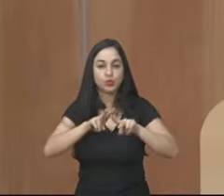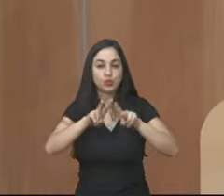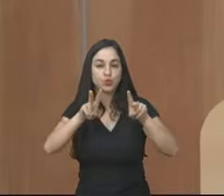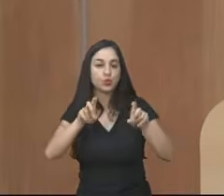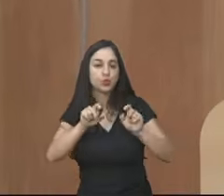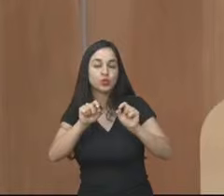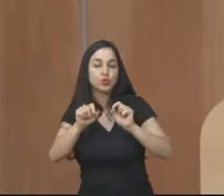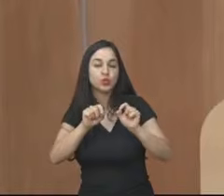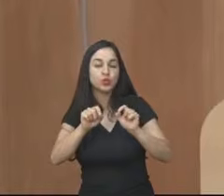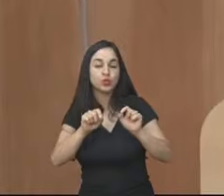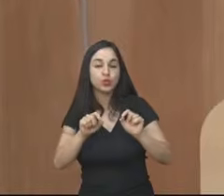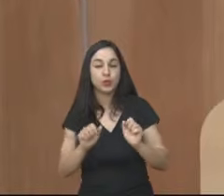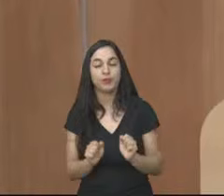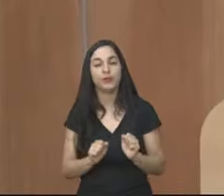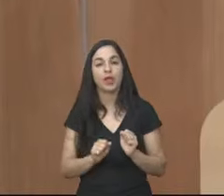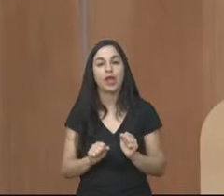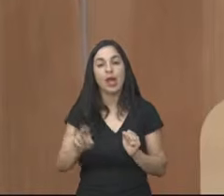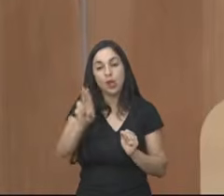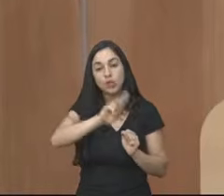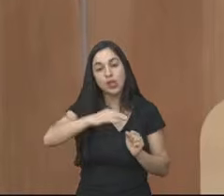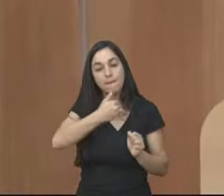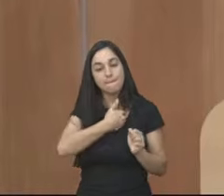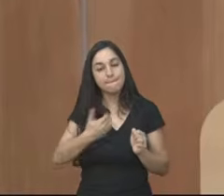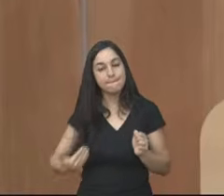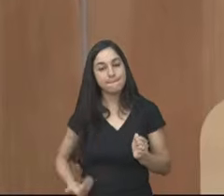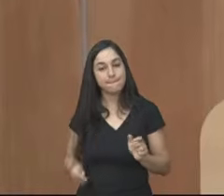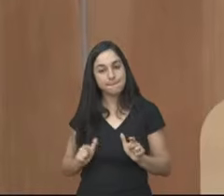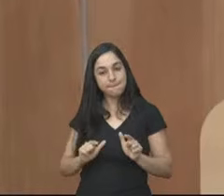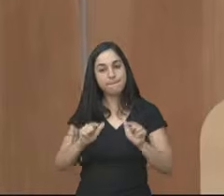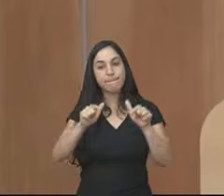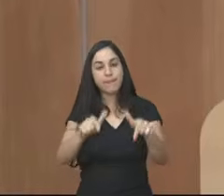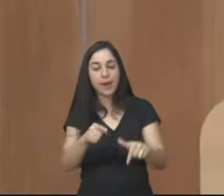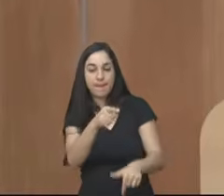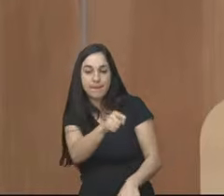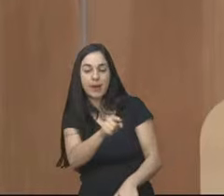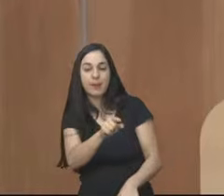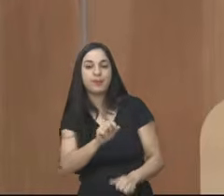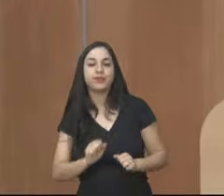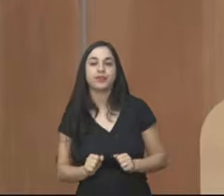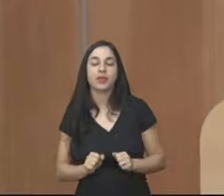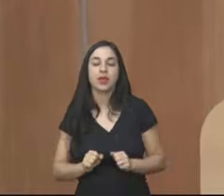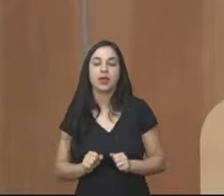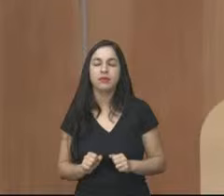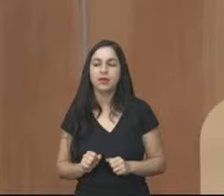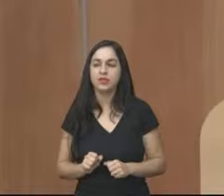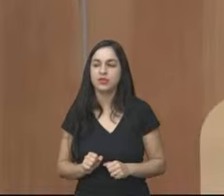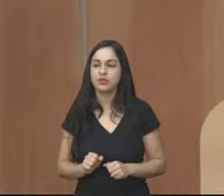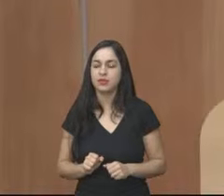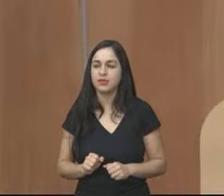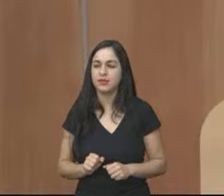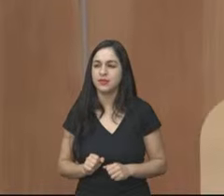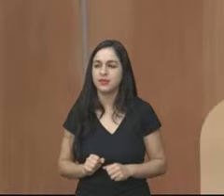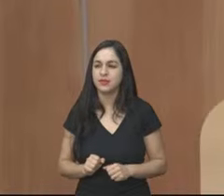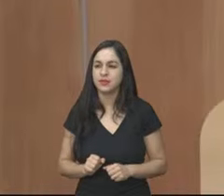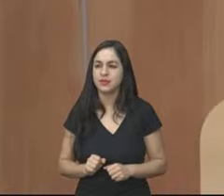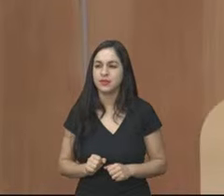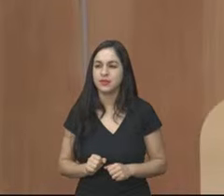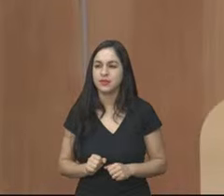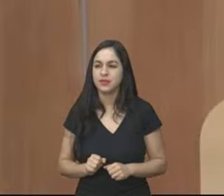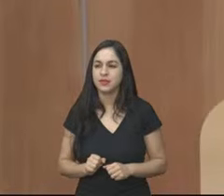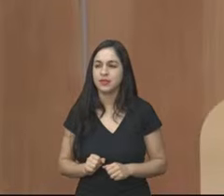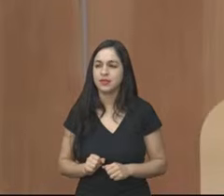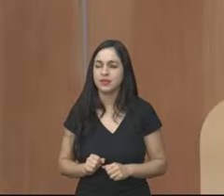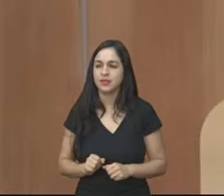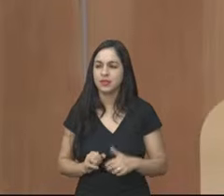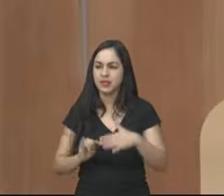o título de utilidade pública para uma instituição que, segundo o próprio autor do projeto, fala que